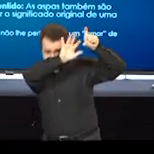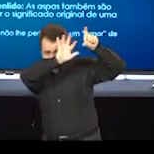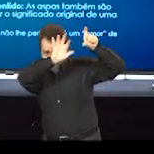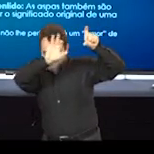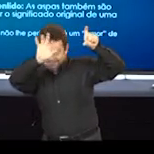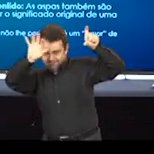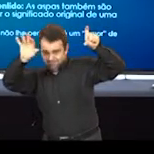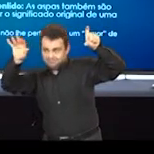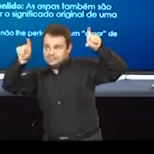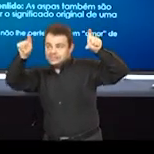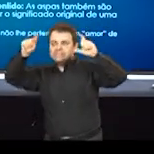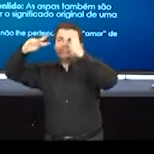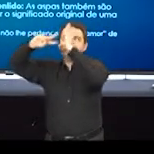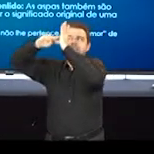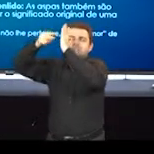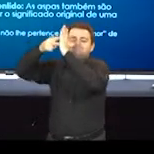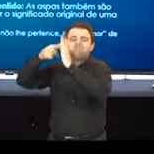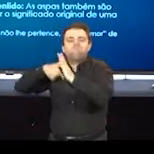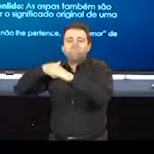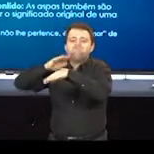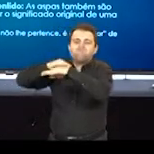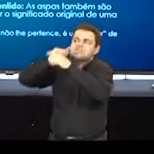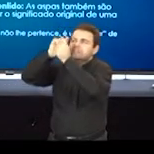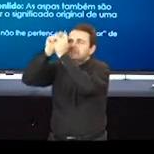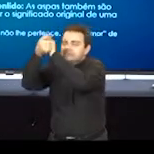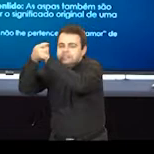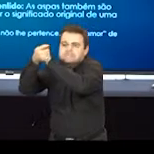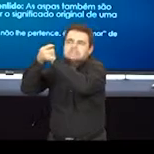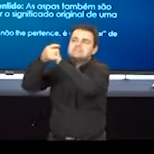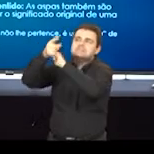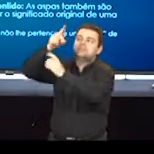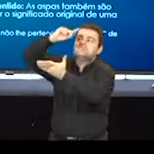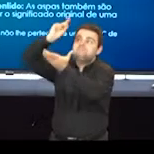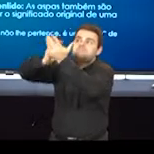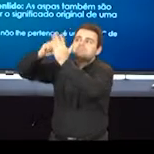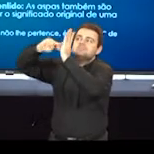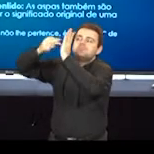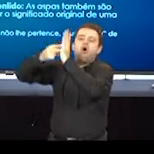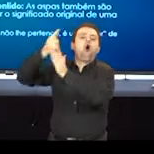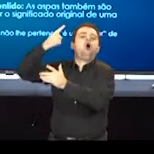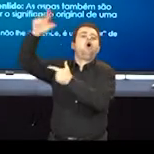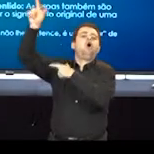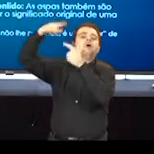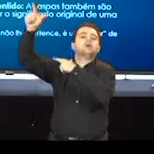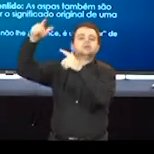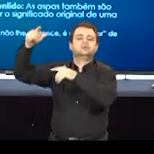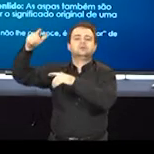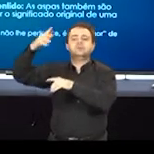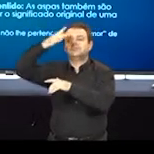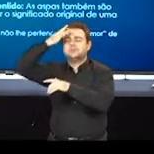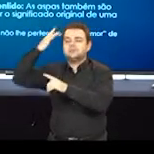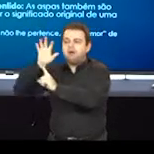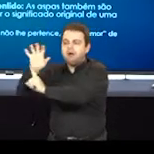expressão no sentido original dela, eu quero que eles percebam que existe um outro sentido, um sentido